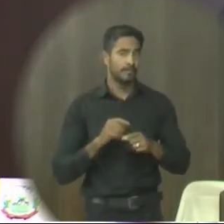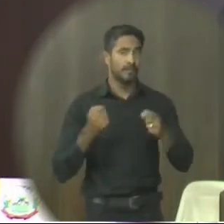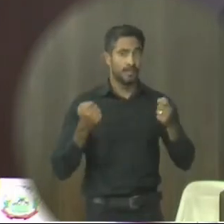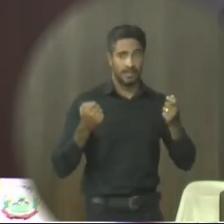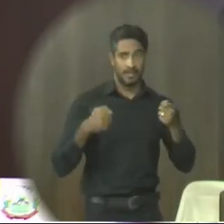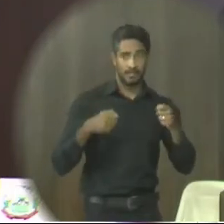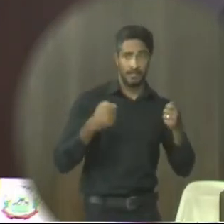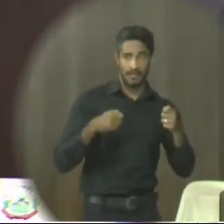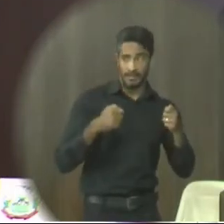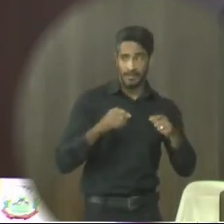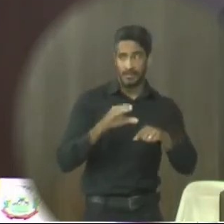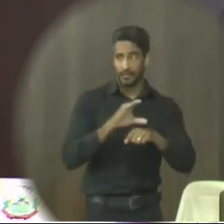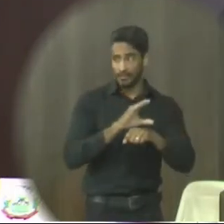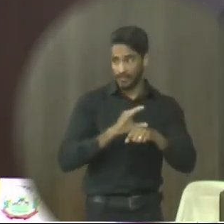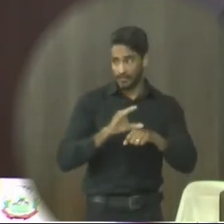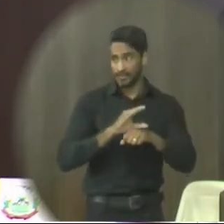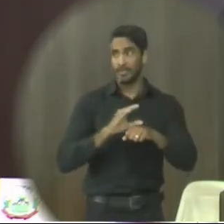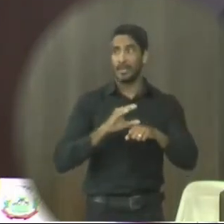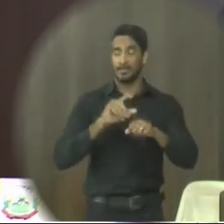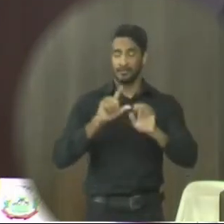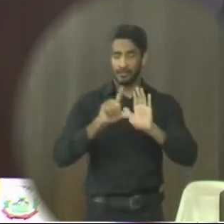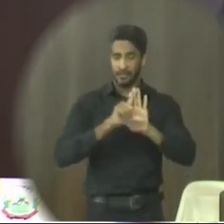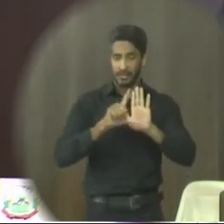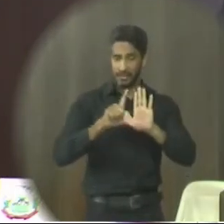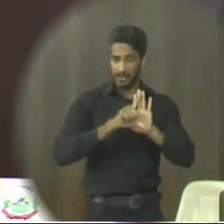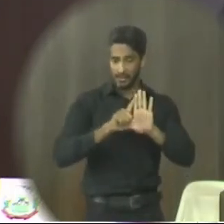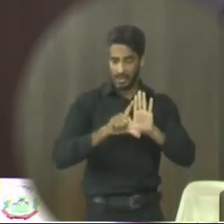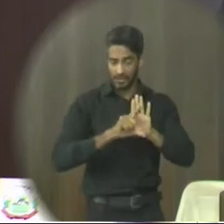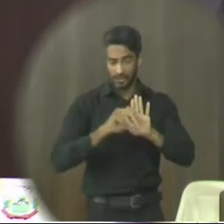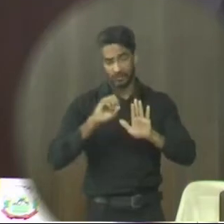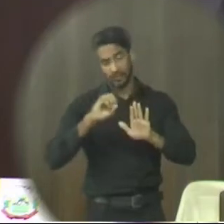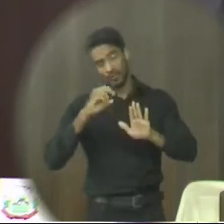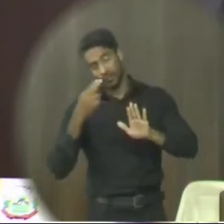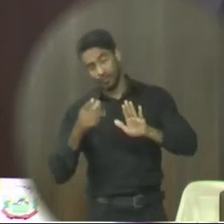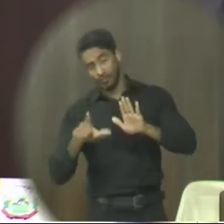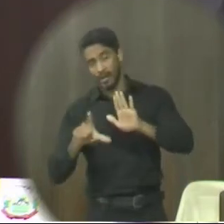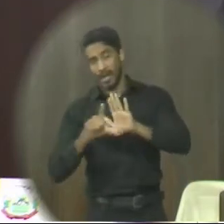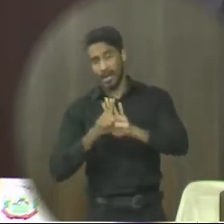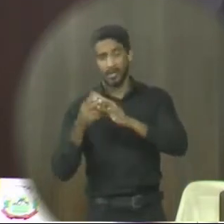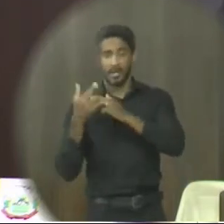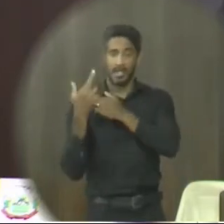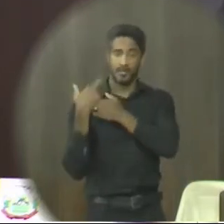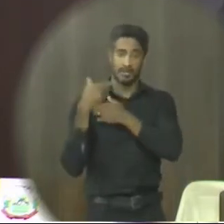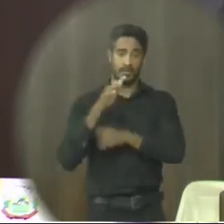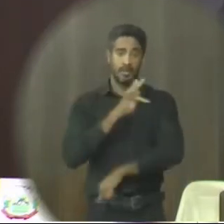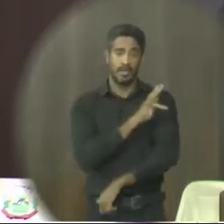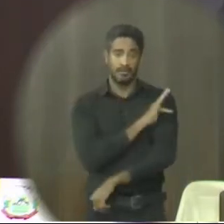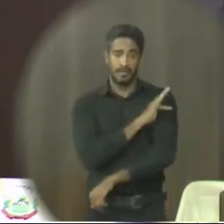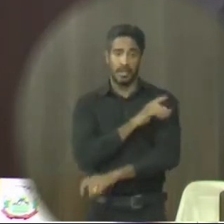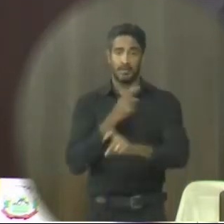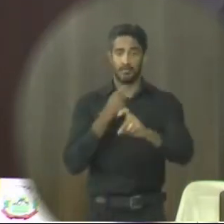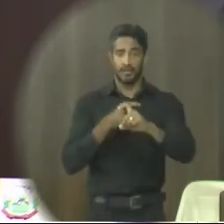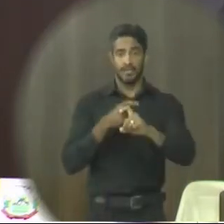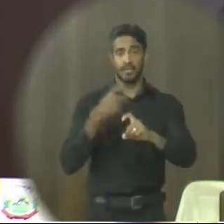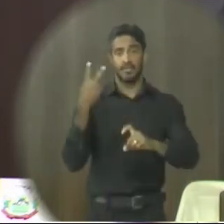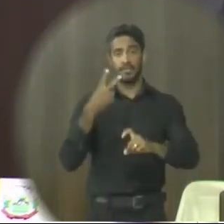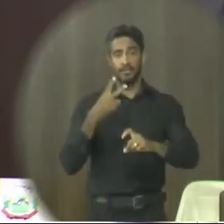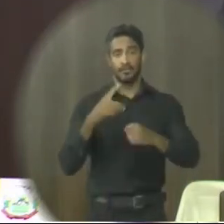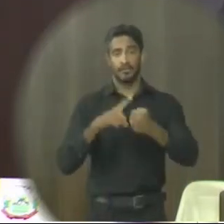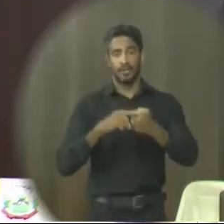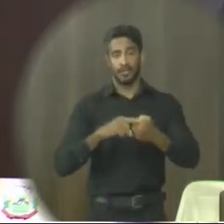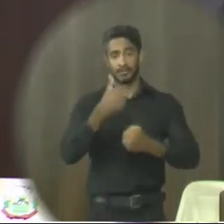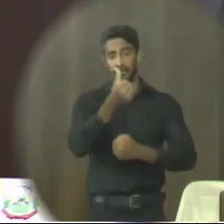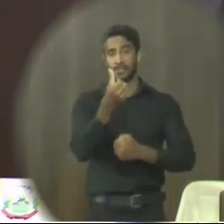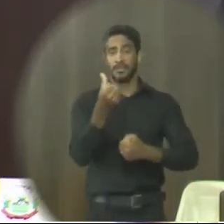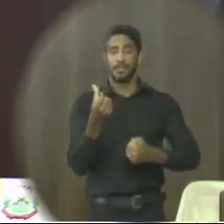necessária compatibilidade do ato legislativo ou com a lei de responsabilidade fiscal, o inciso 2º do artigo